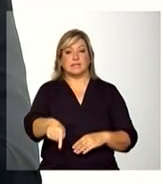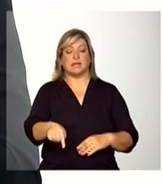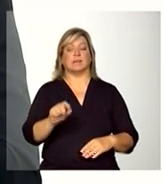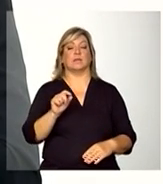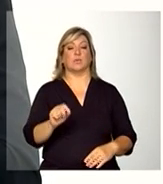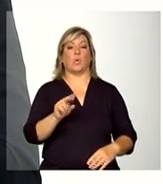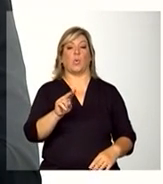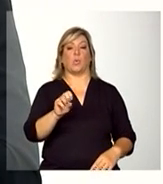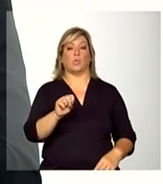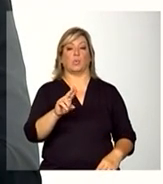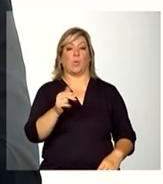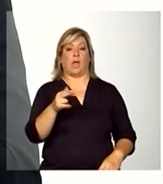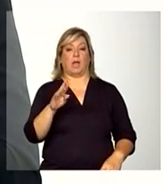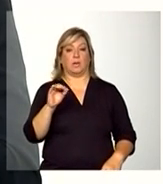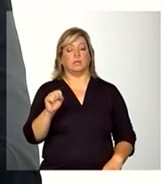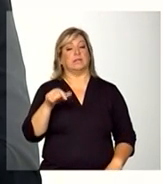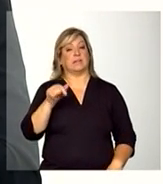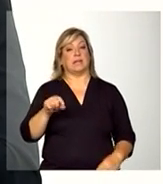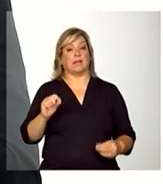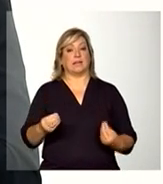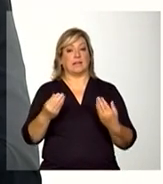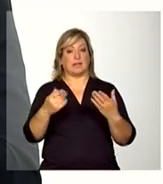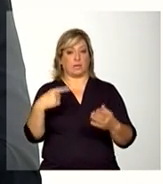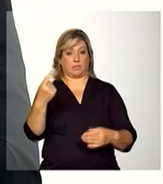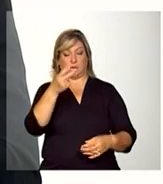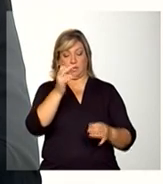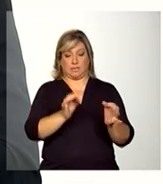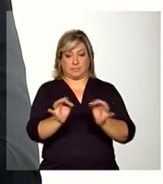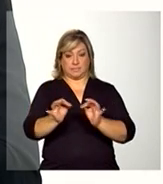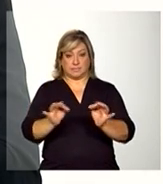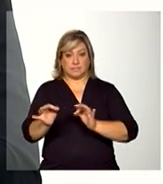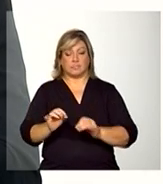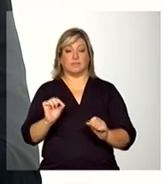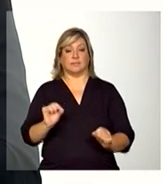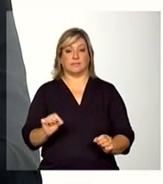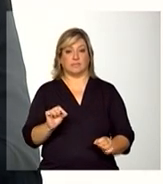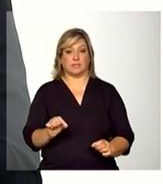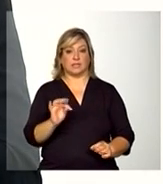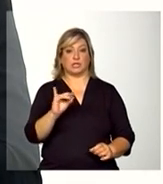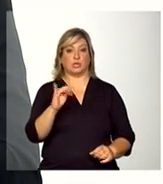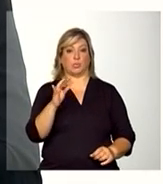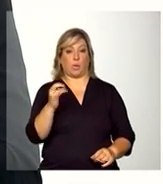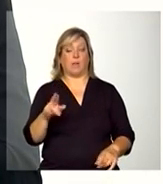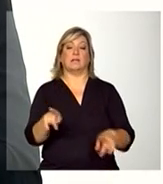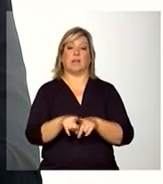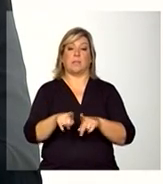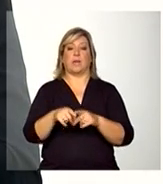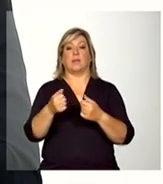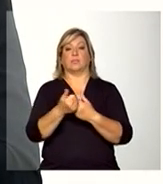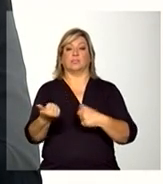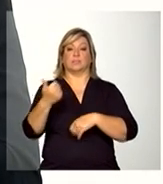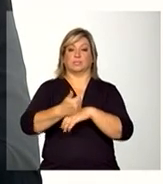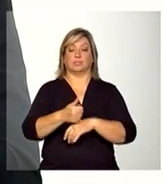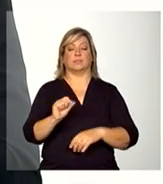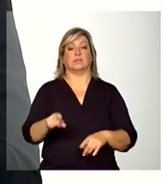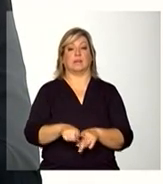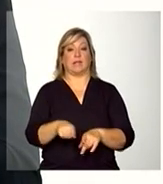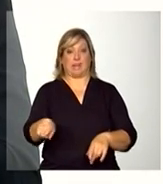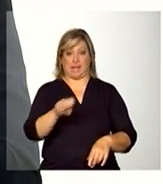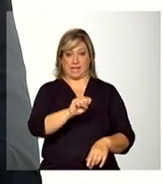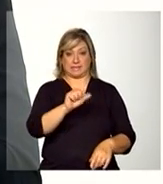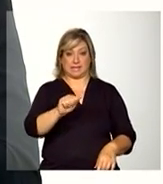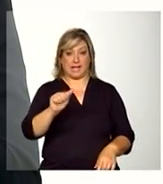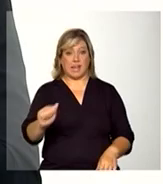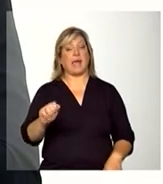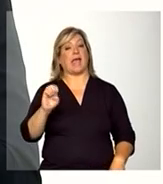usuários são concedidos pelos administradores titulares e adjuntos é importante frisar que o sa é um